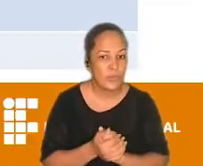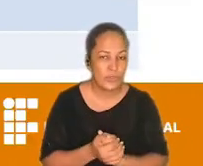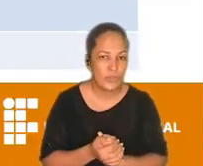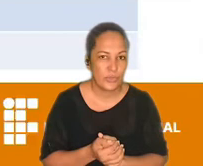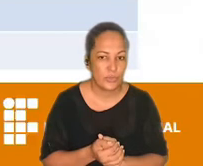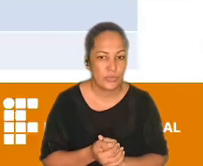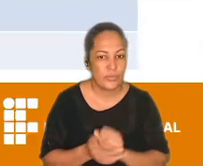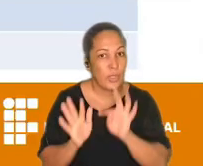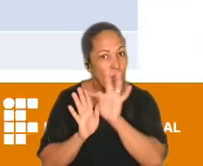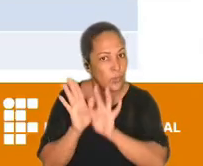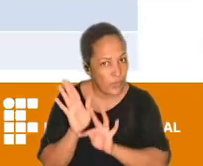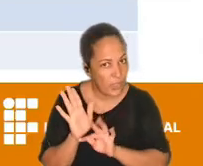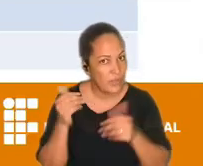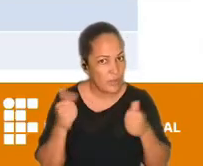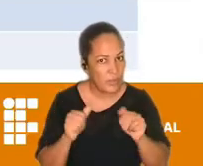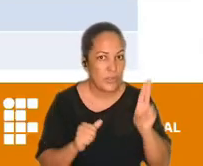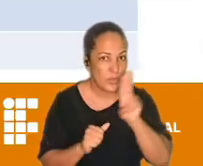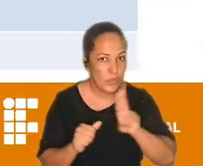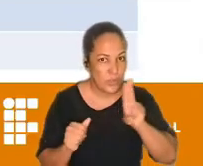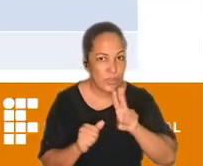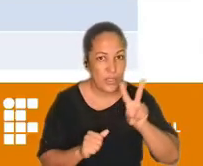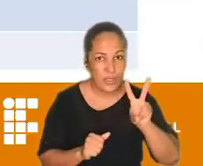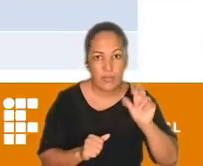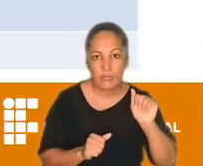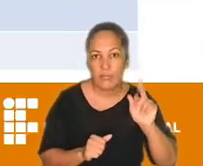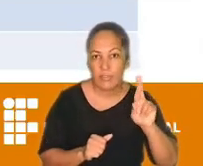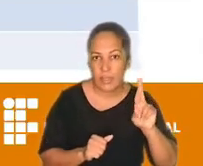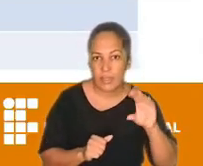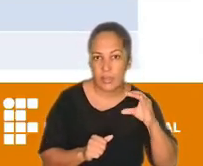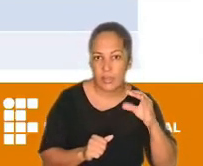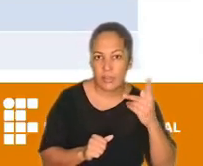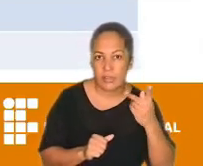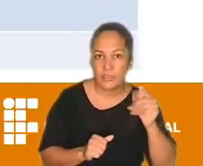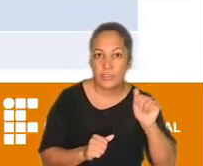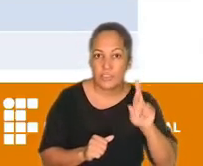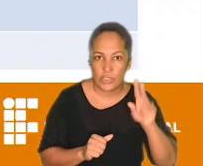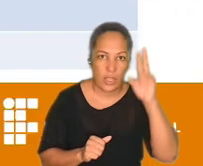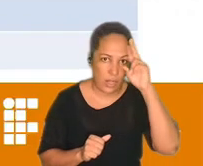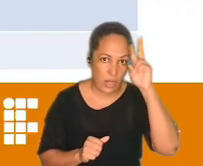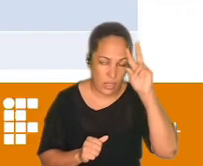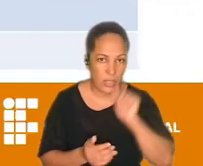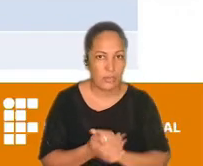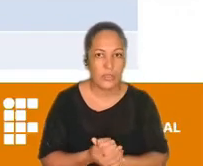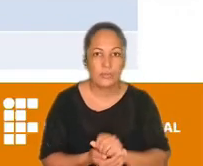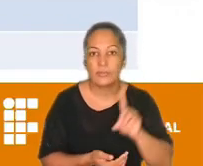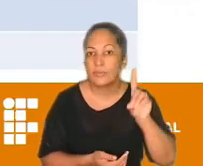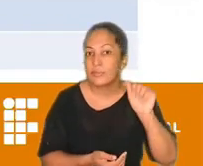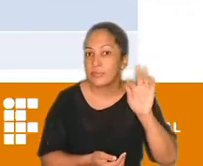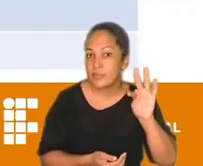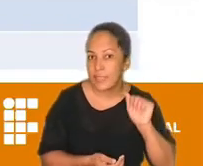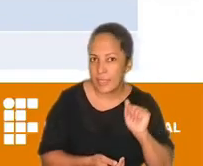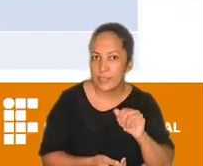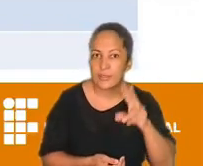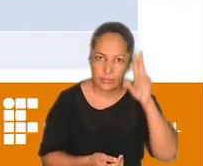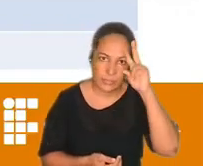então tem que usar varchar, lembra disso. Endereço, varchar. Data, date, olha. Então, data é um